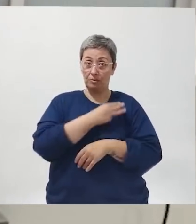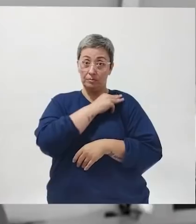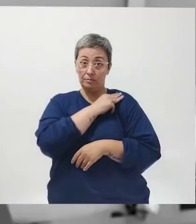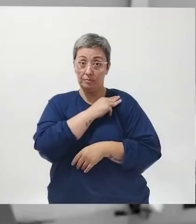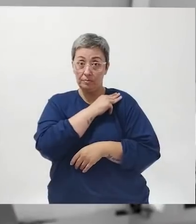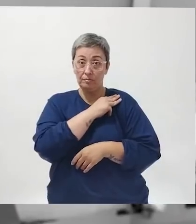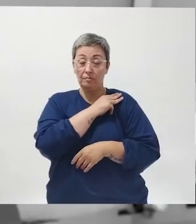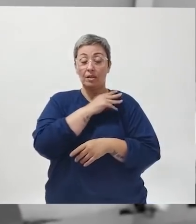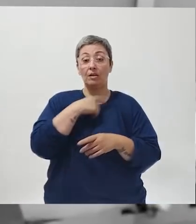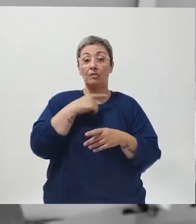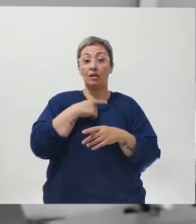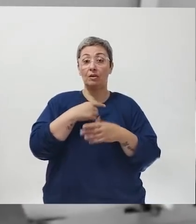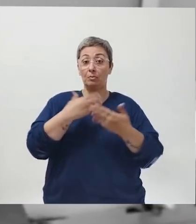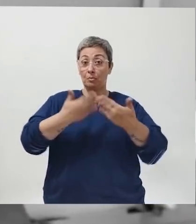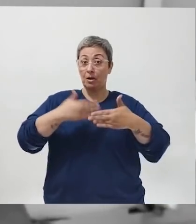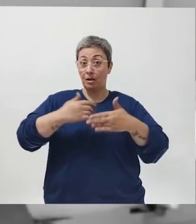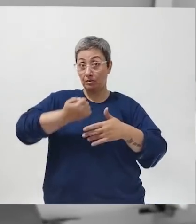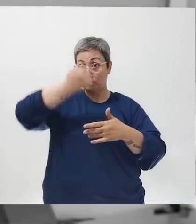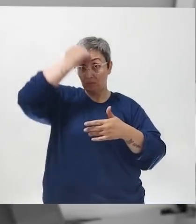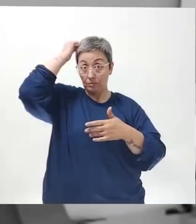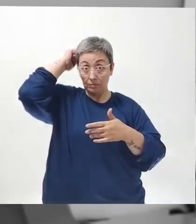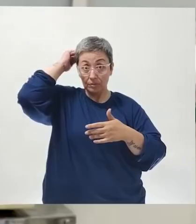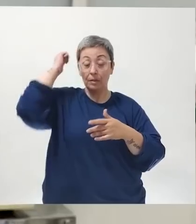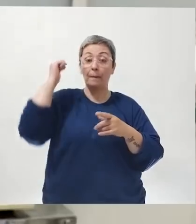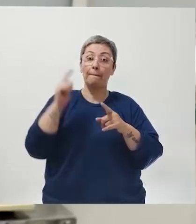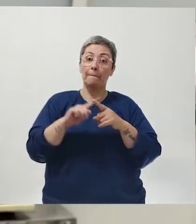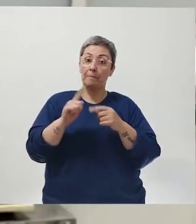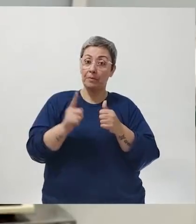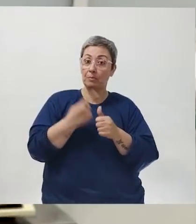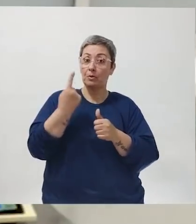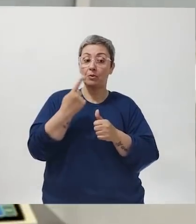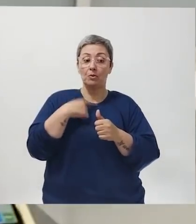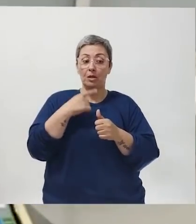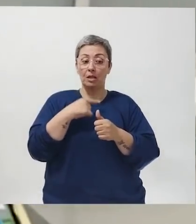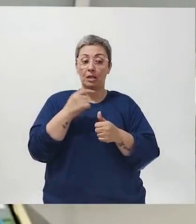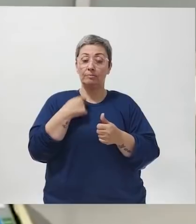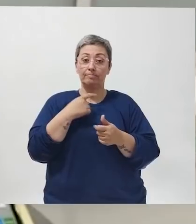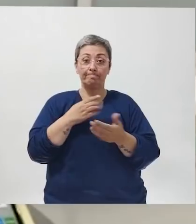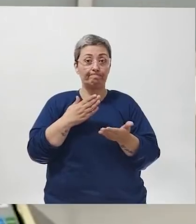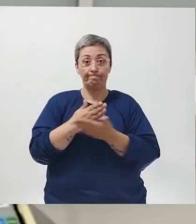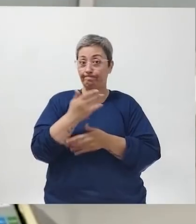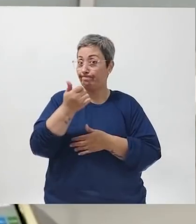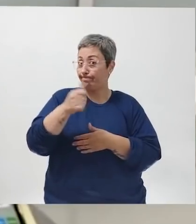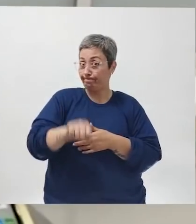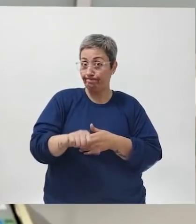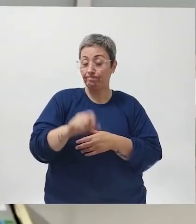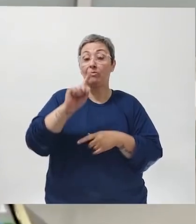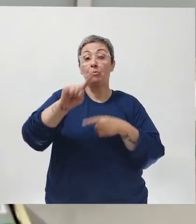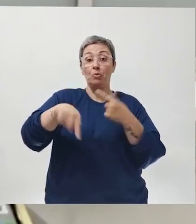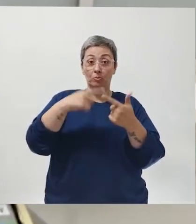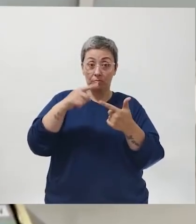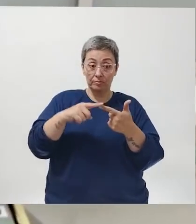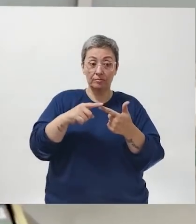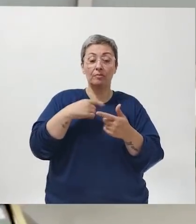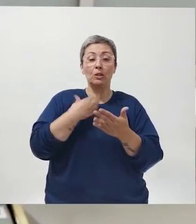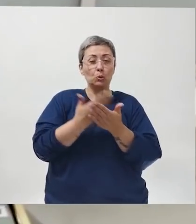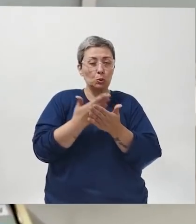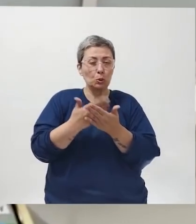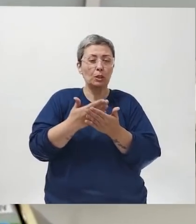vestibular. No primeiro ano, eu não passei. Aí no ano seguinte, eu estudei mais e